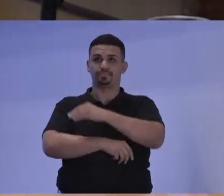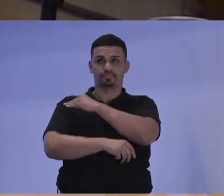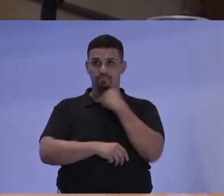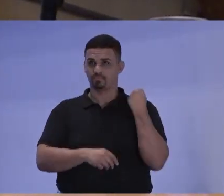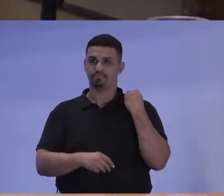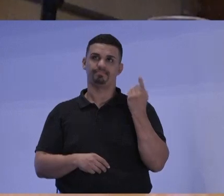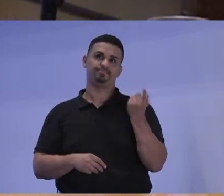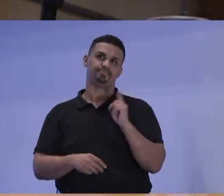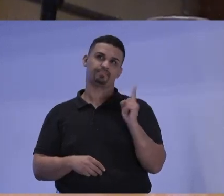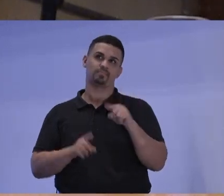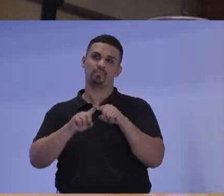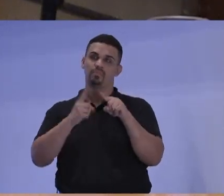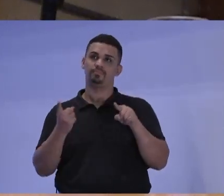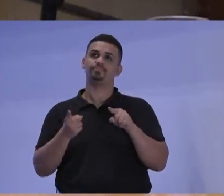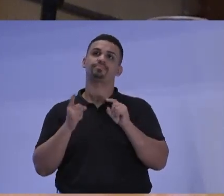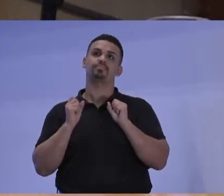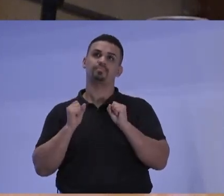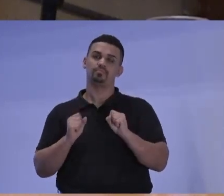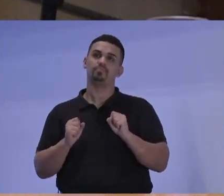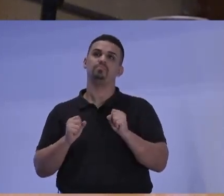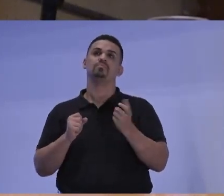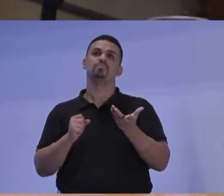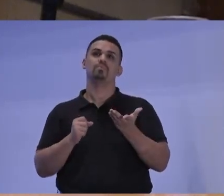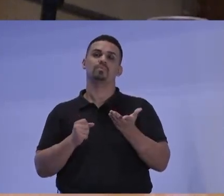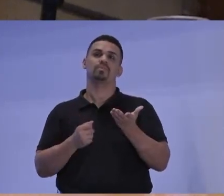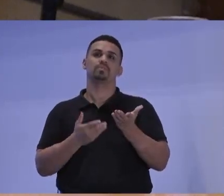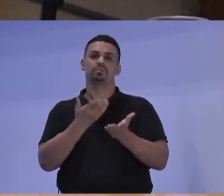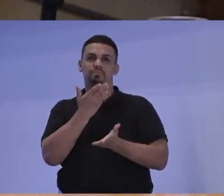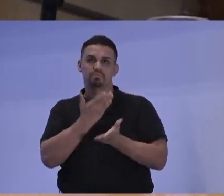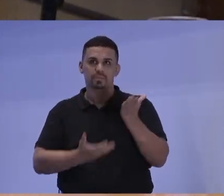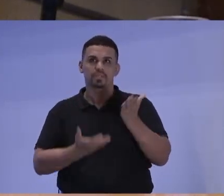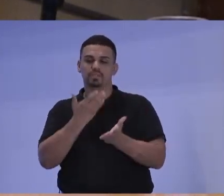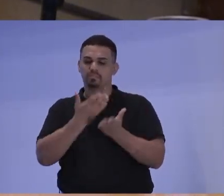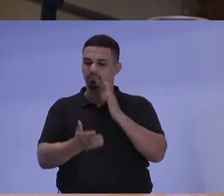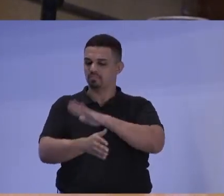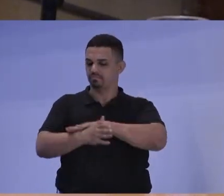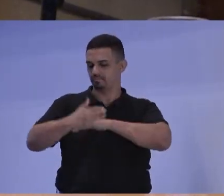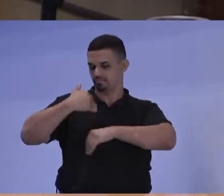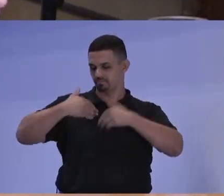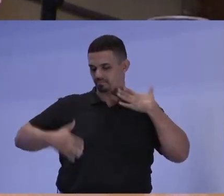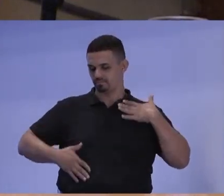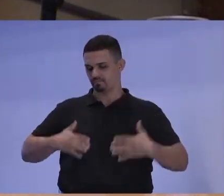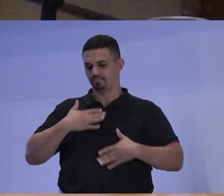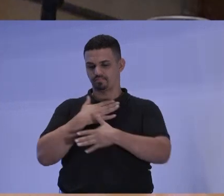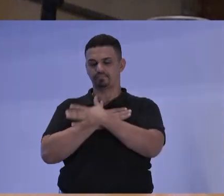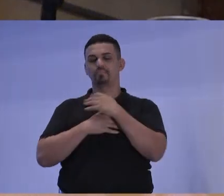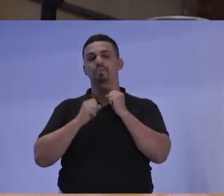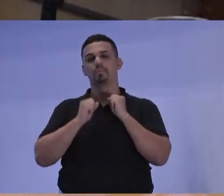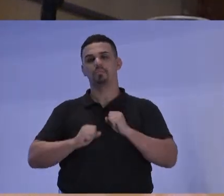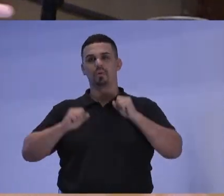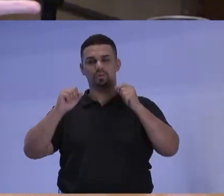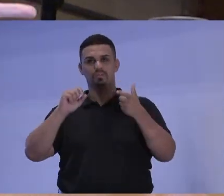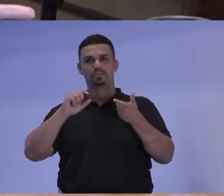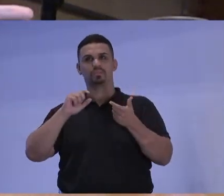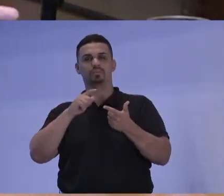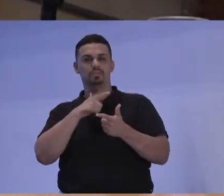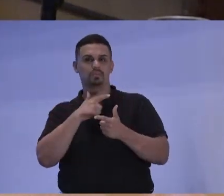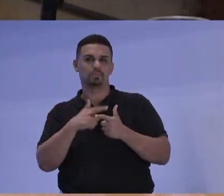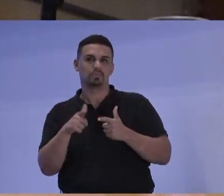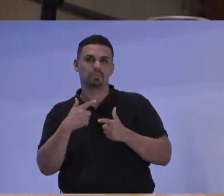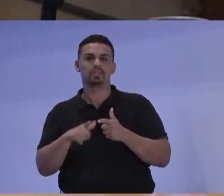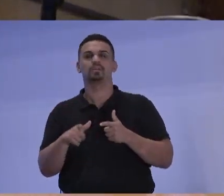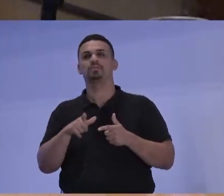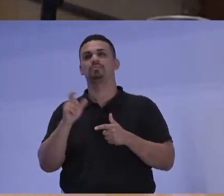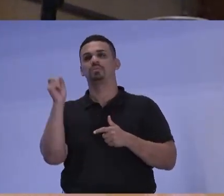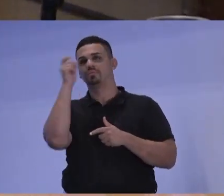entre aspas, ela pode ir aleijando lentamente, né, e isso pode causar um transtorno para a vida da pessoa,